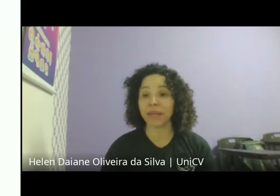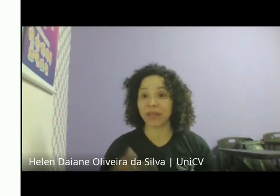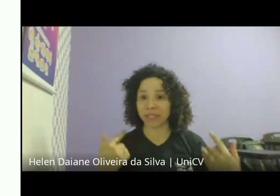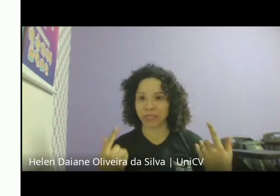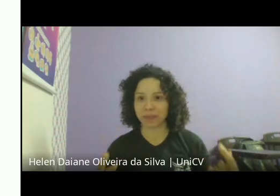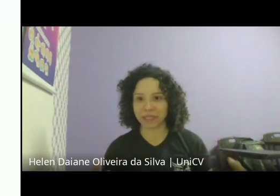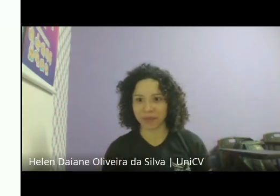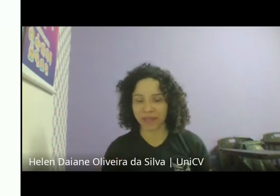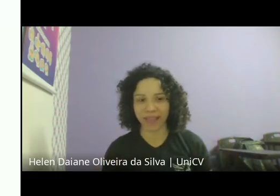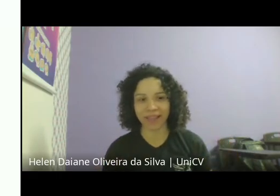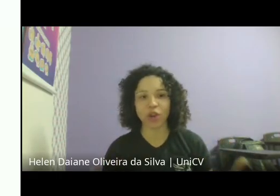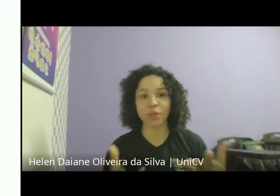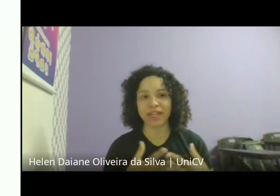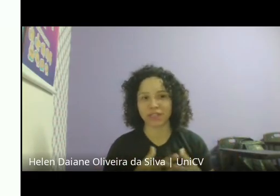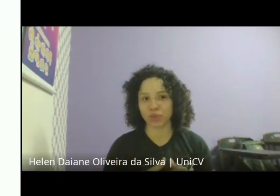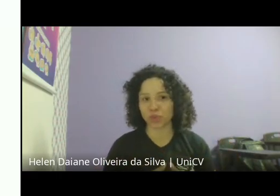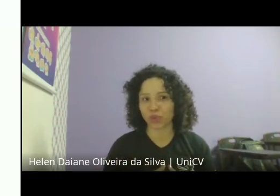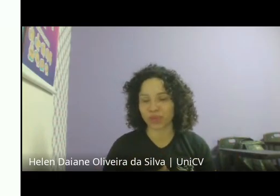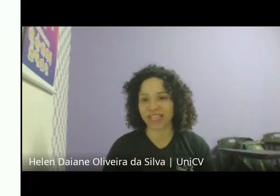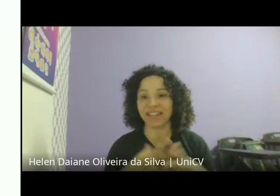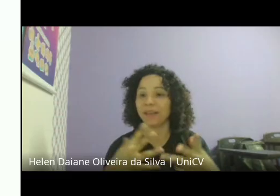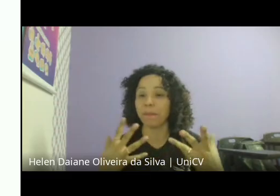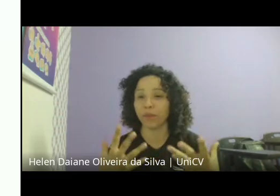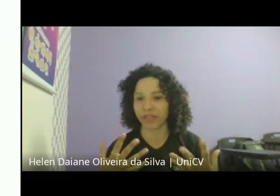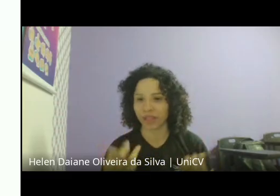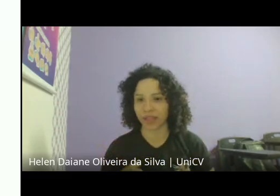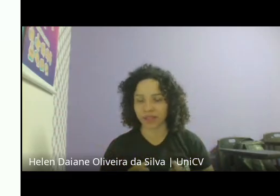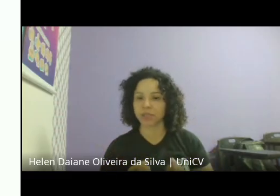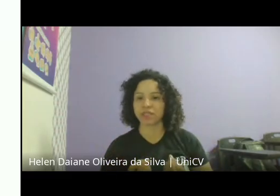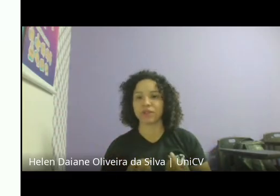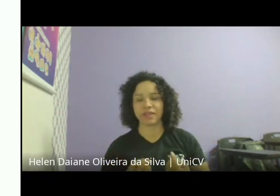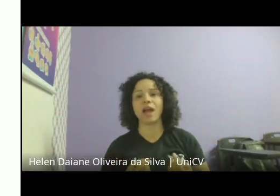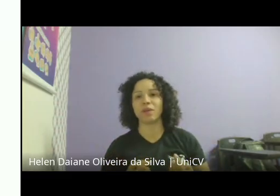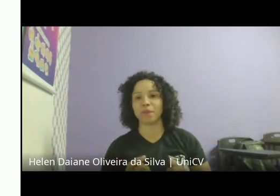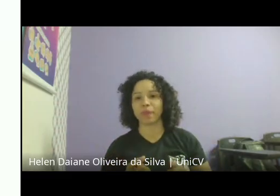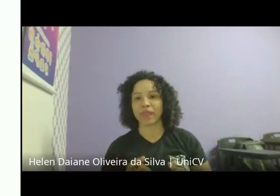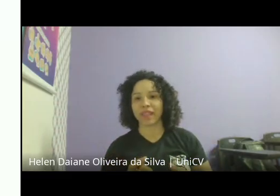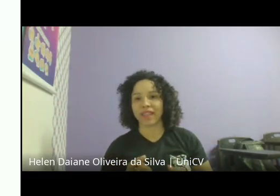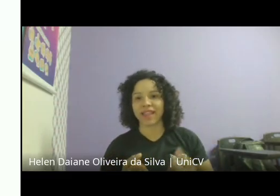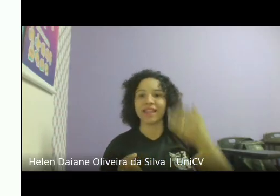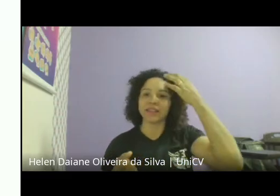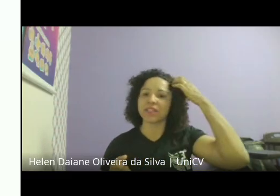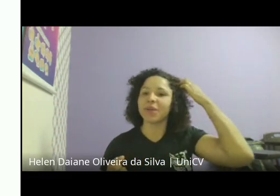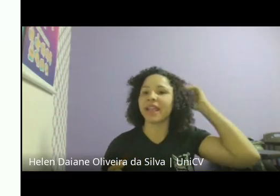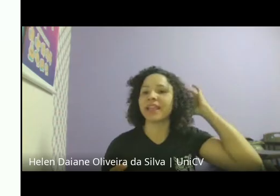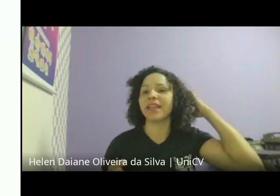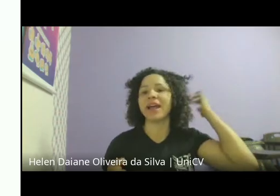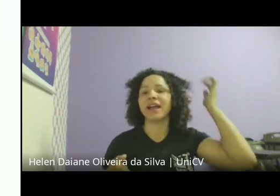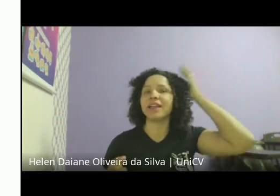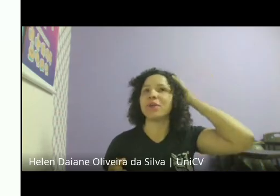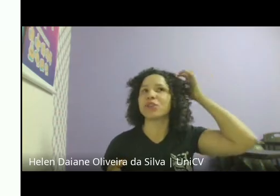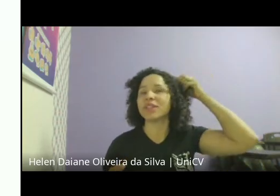E também nós temos que perceber o quê? Que a comunicação dos surdos, ela tem muita riqueza na expressão facial. Então, se alguém